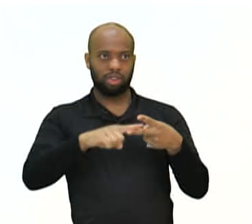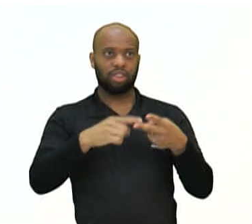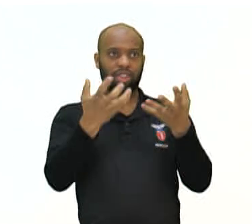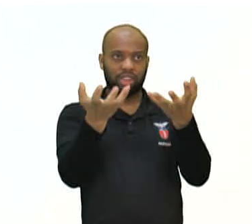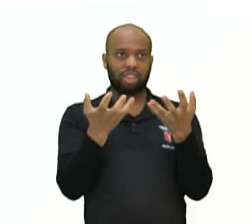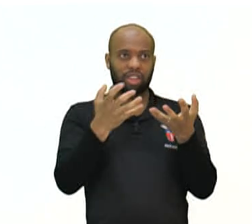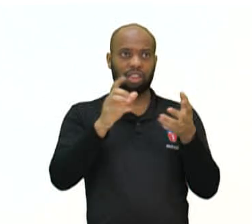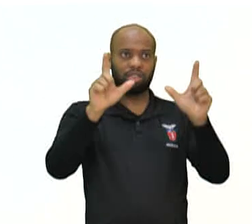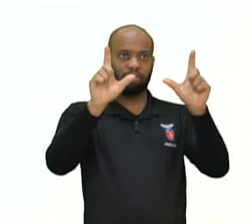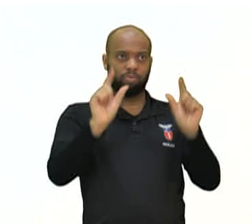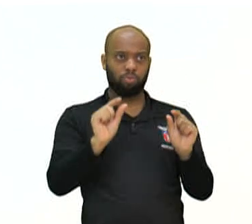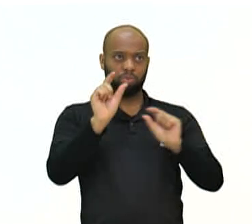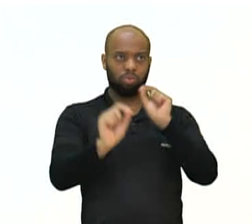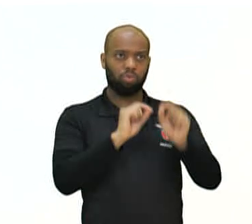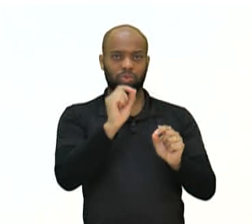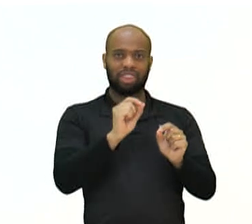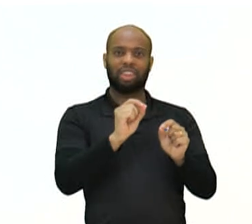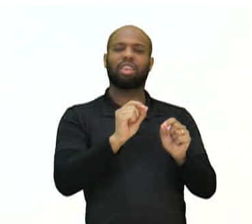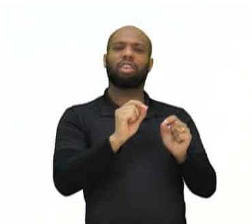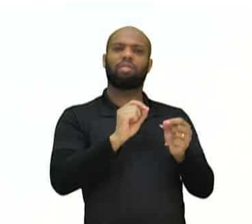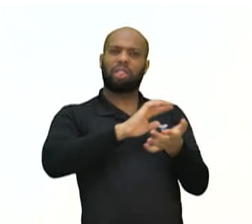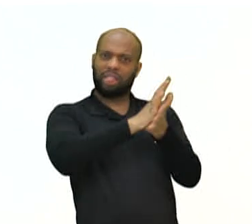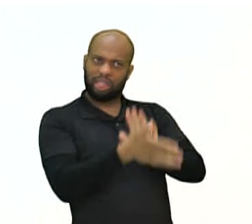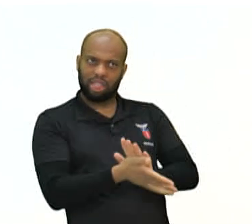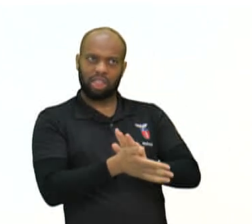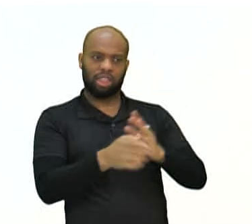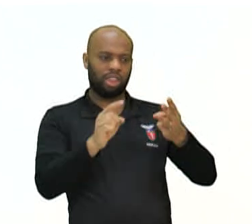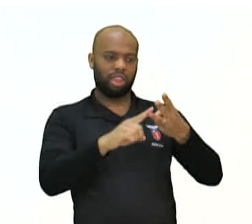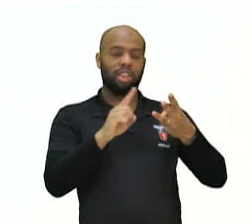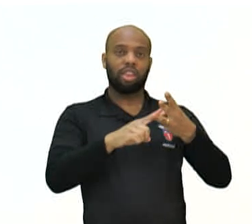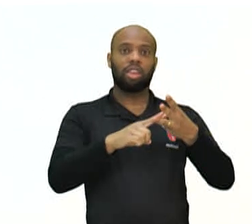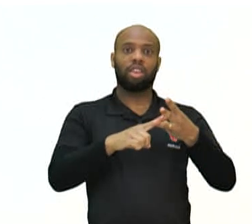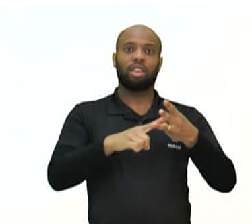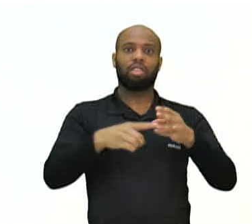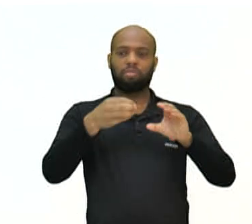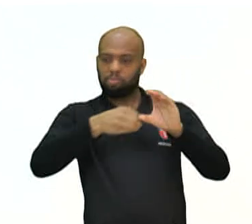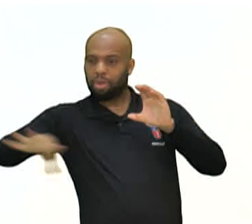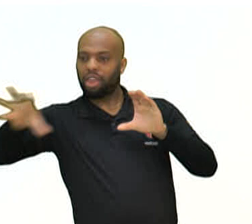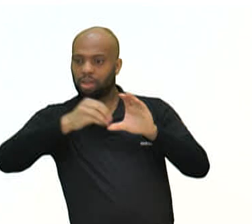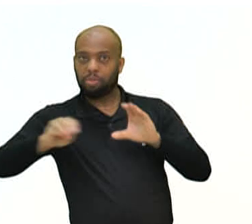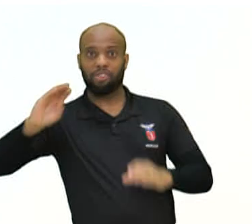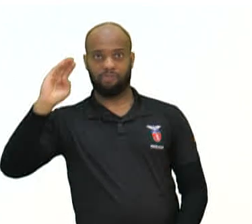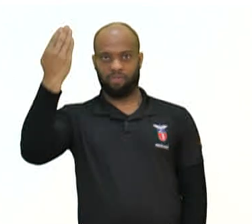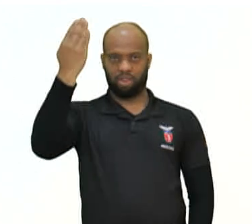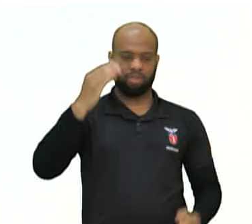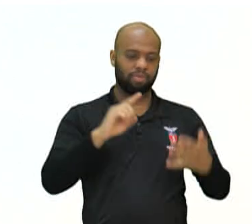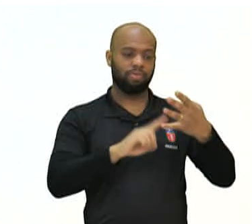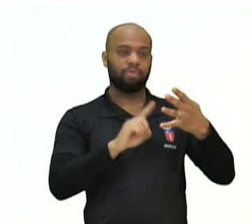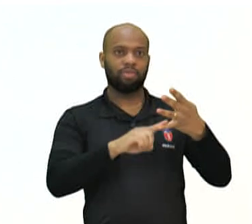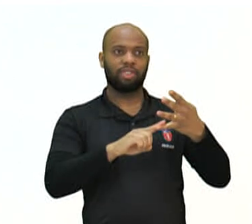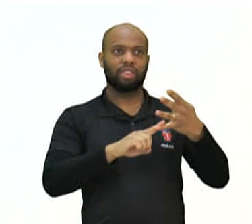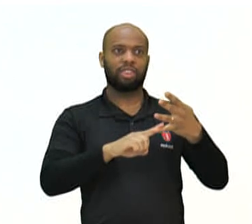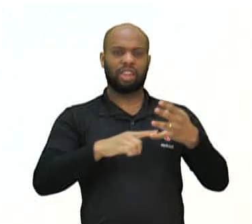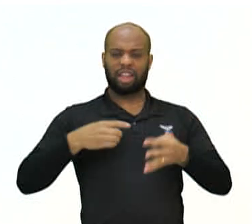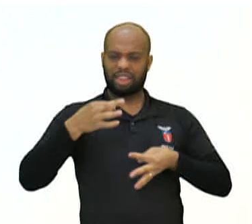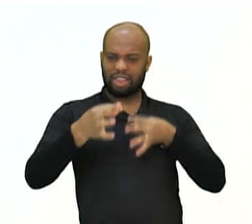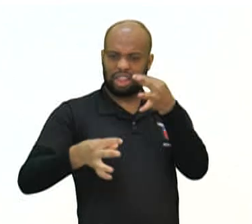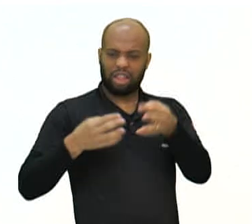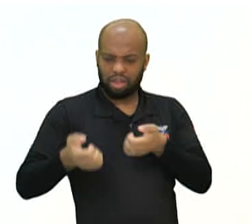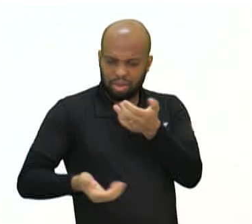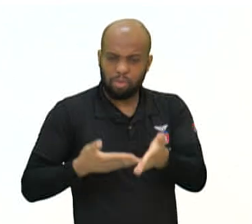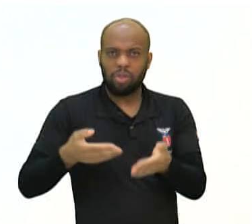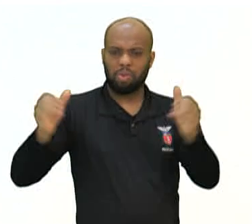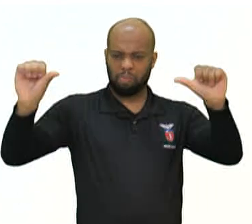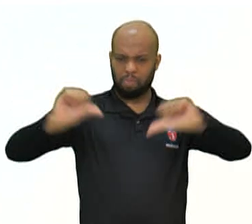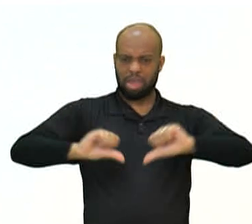raciais. C, espalhar informações falsas sobre outrem. Ou D, o tratamento pior ou injusto